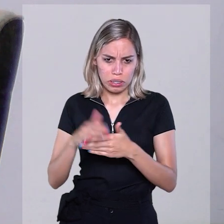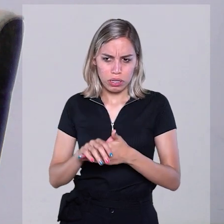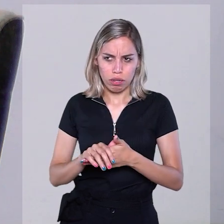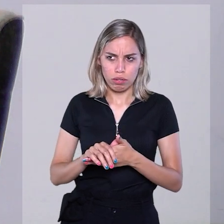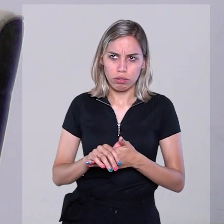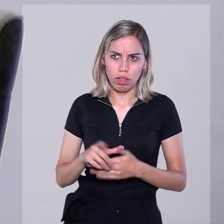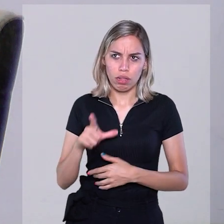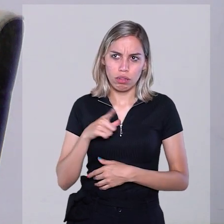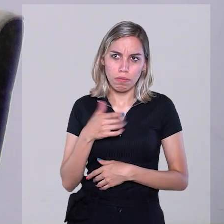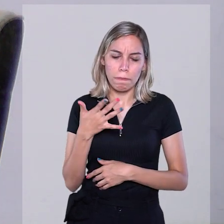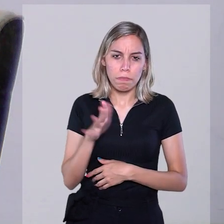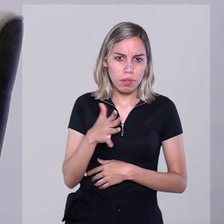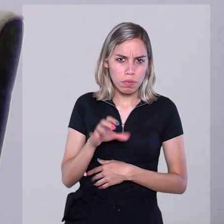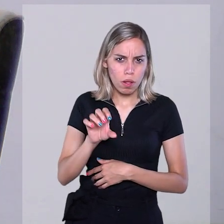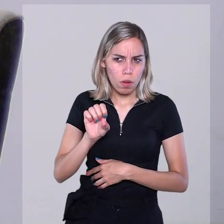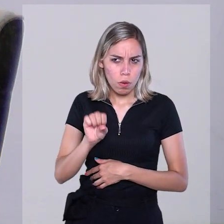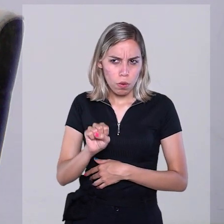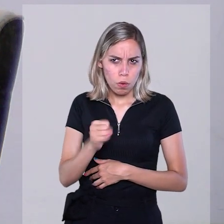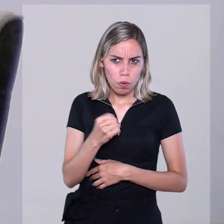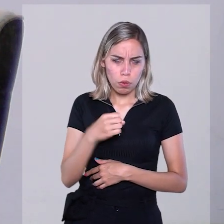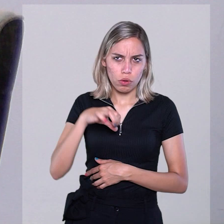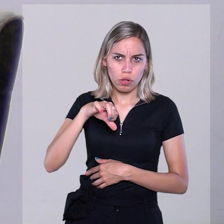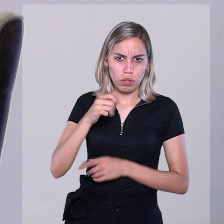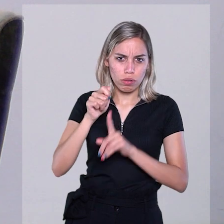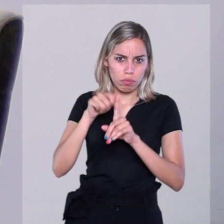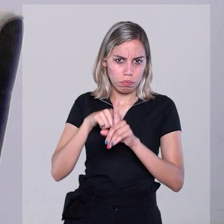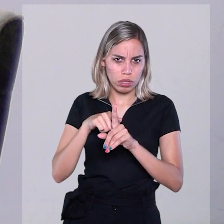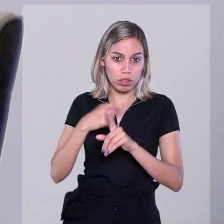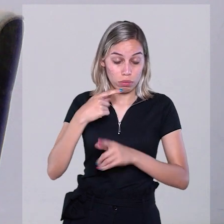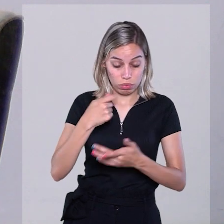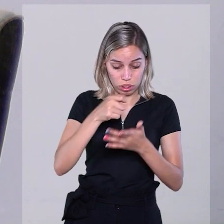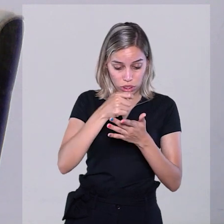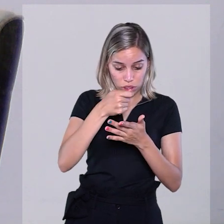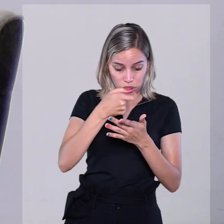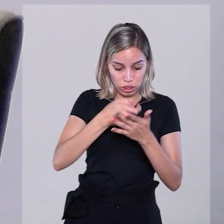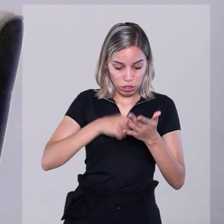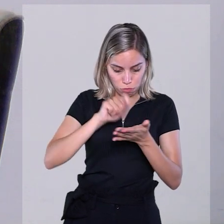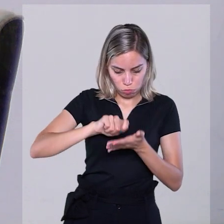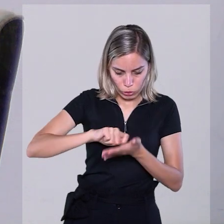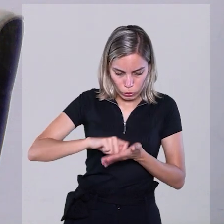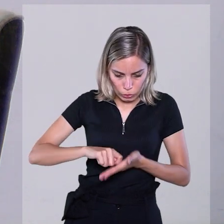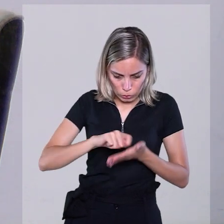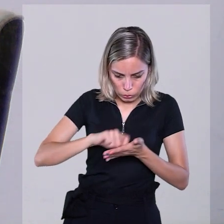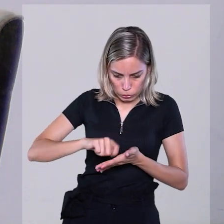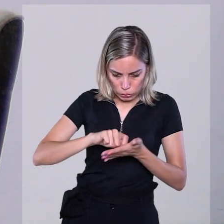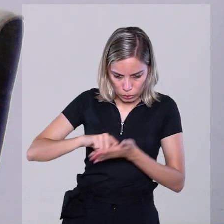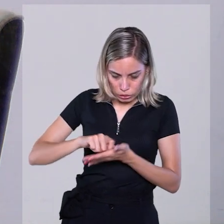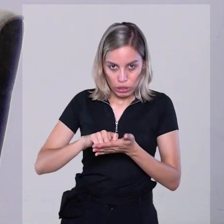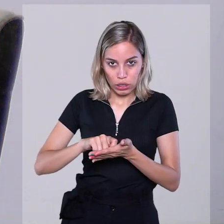8, 9 meses, a escrita do memorial artístico-intelectual me preparou para